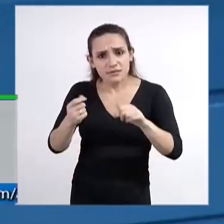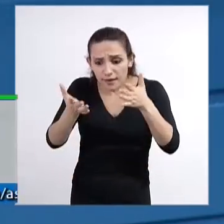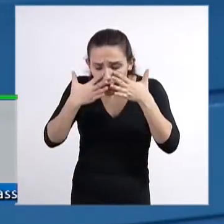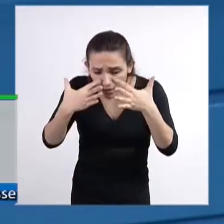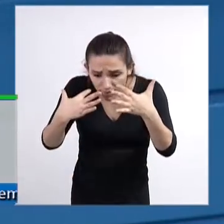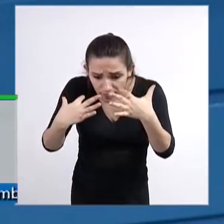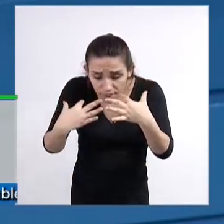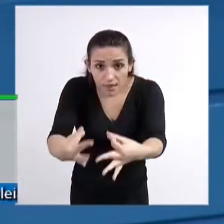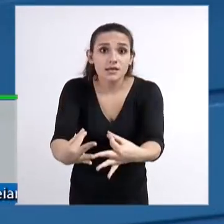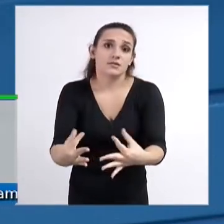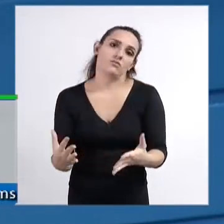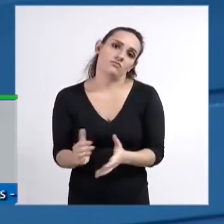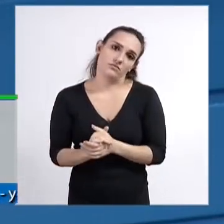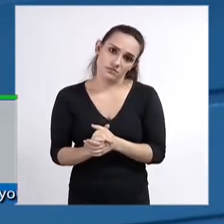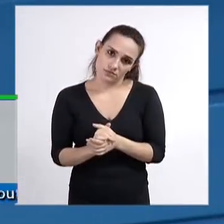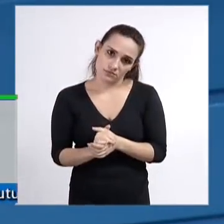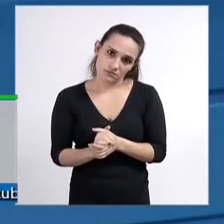observar,